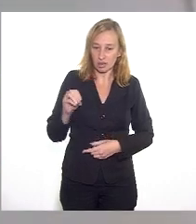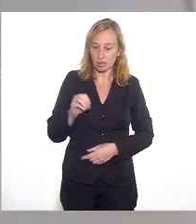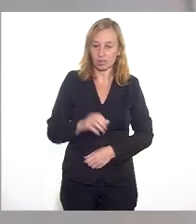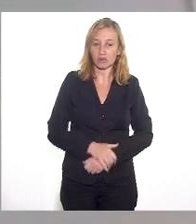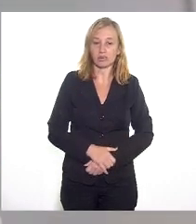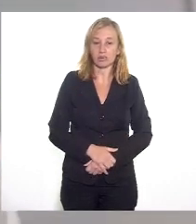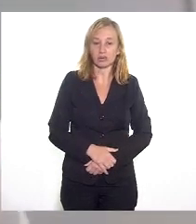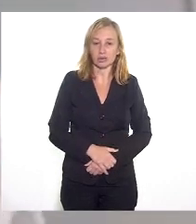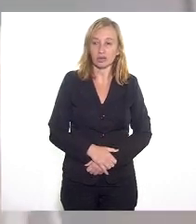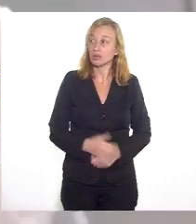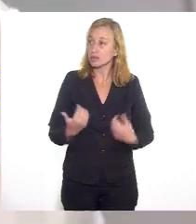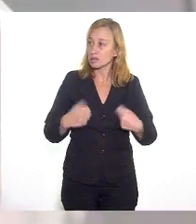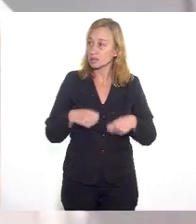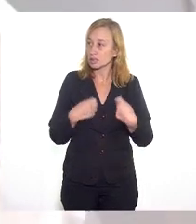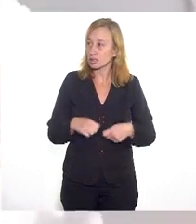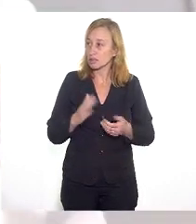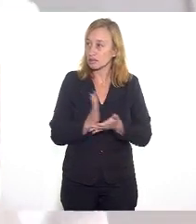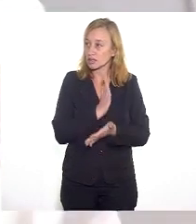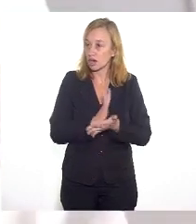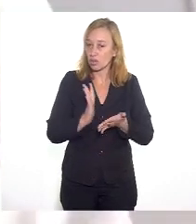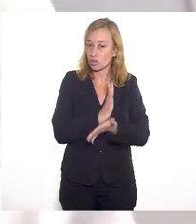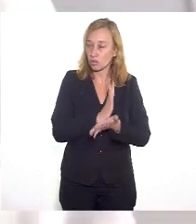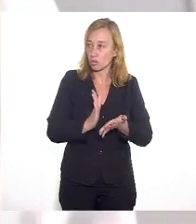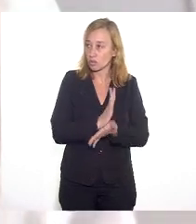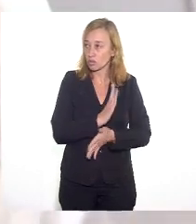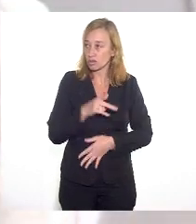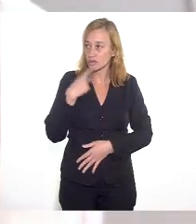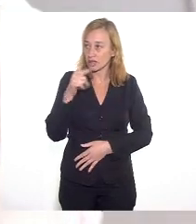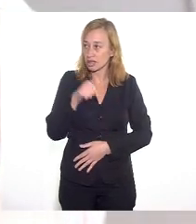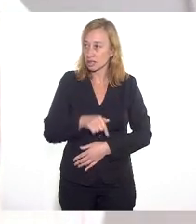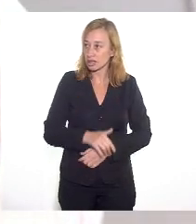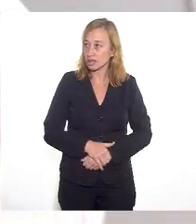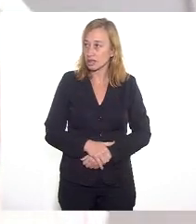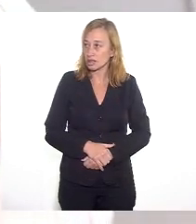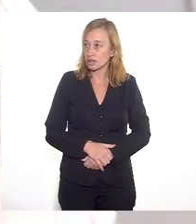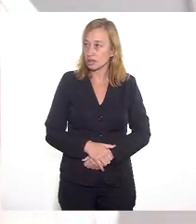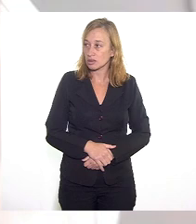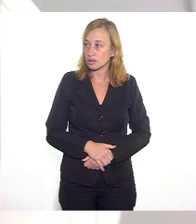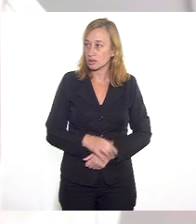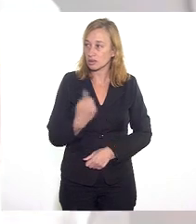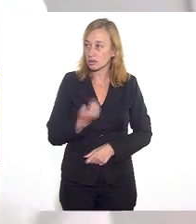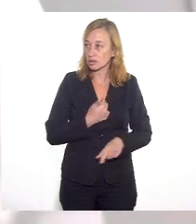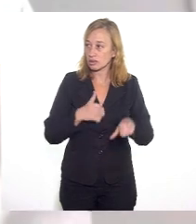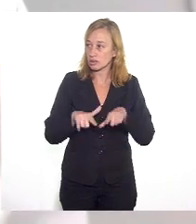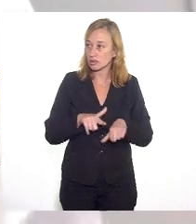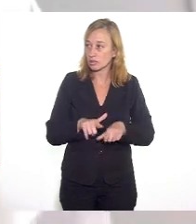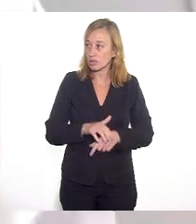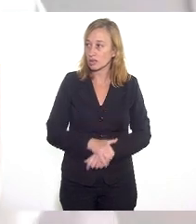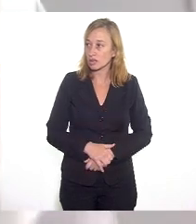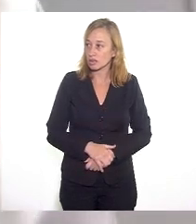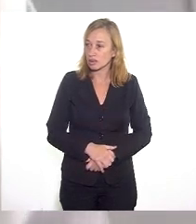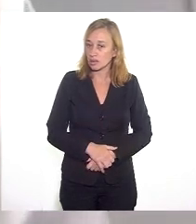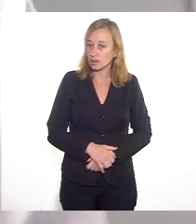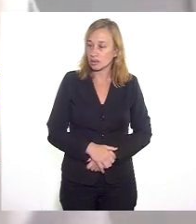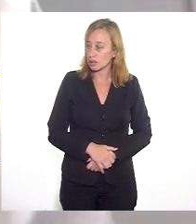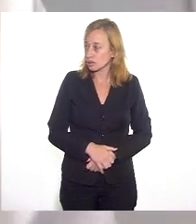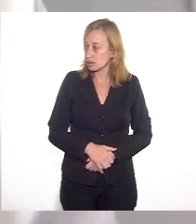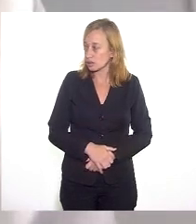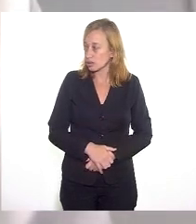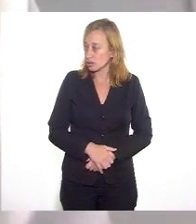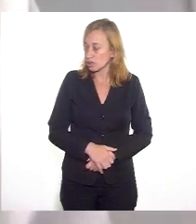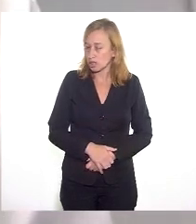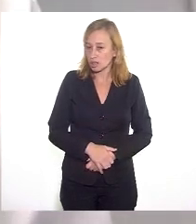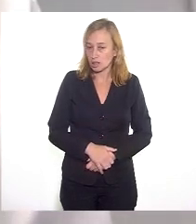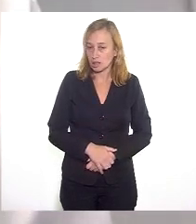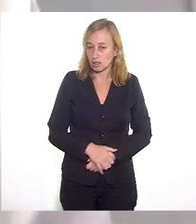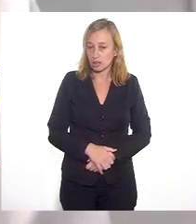ser necessário fazer algumas ponderações aqui. Nosso mandato tentou e trabalhou, né,